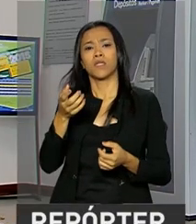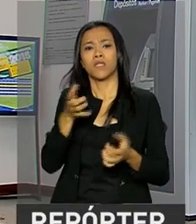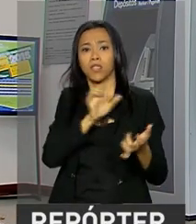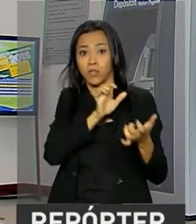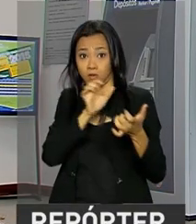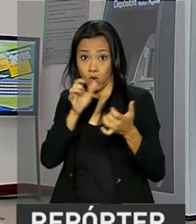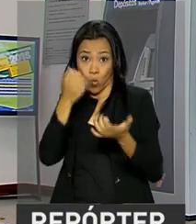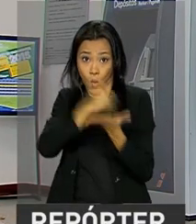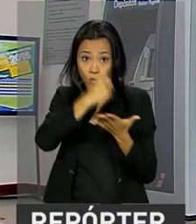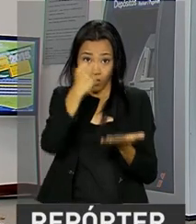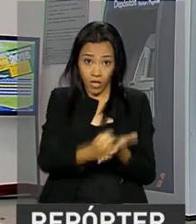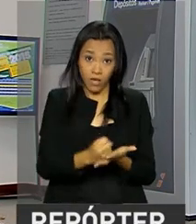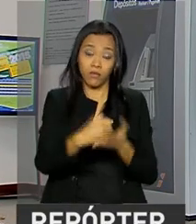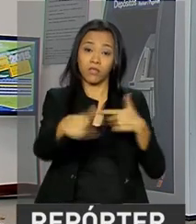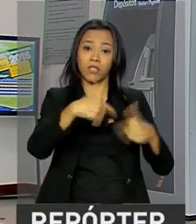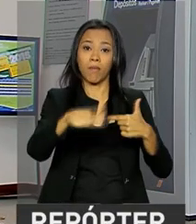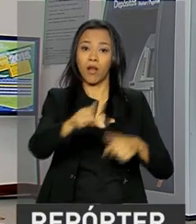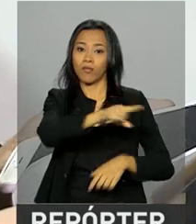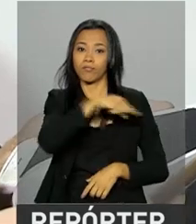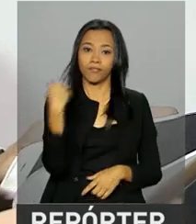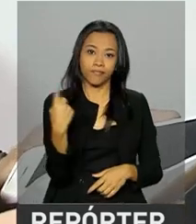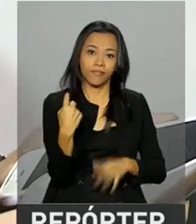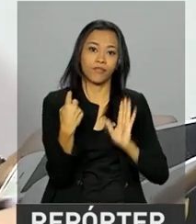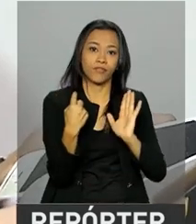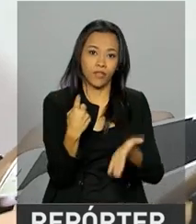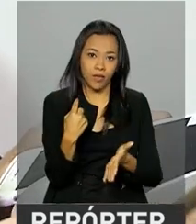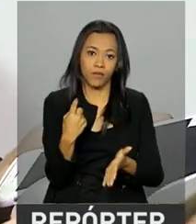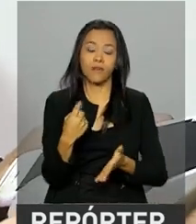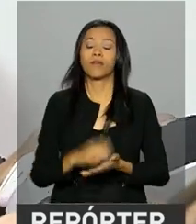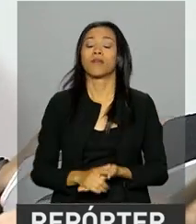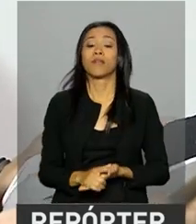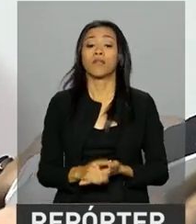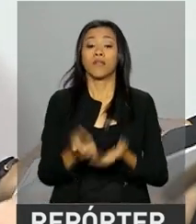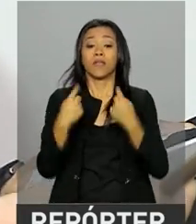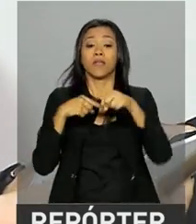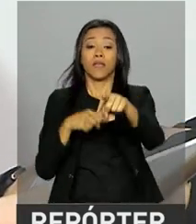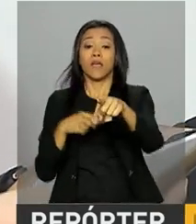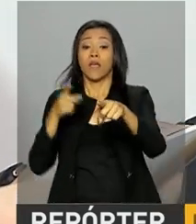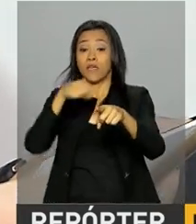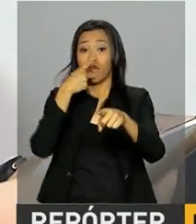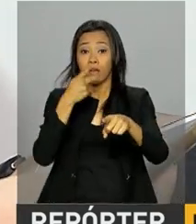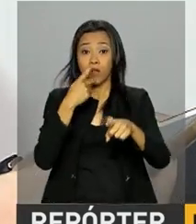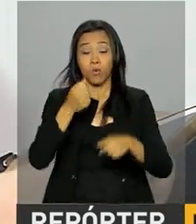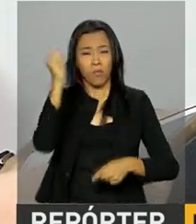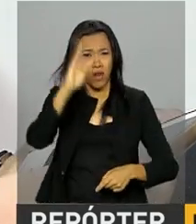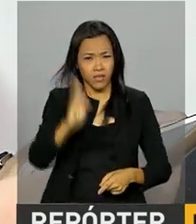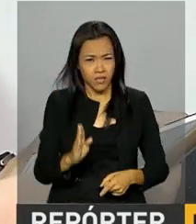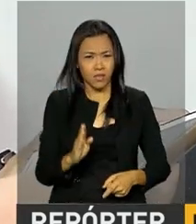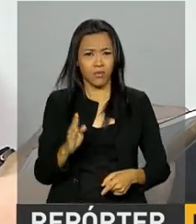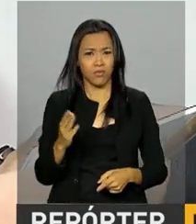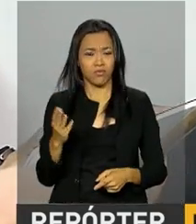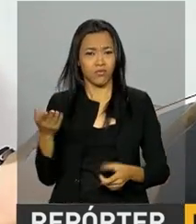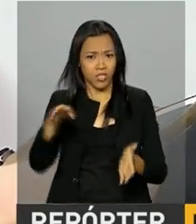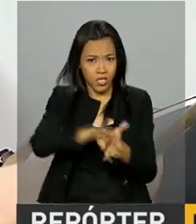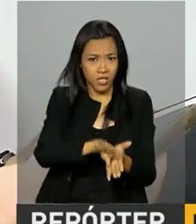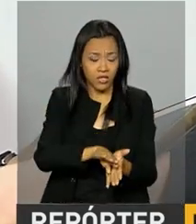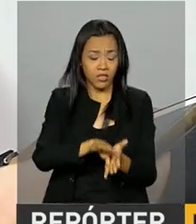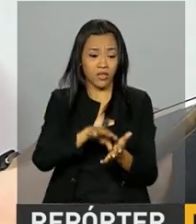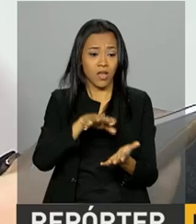que o contrato de trabalho acabou. Nós entramos, o Brasil estava enfrentando a